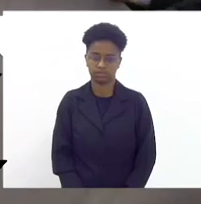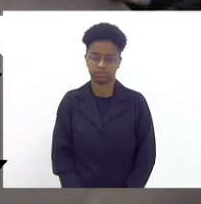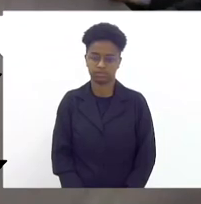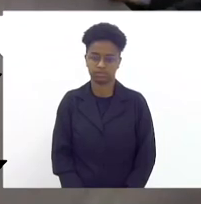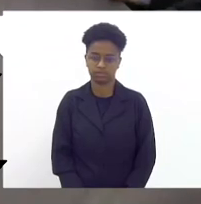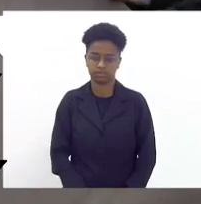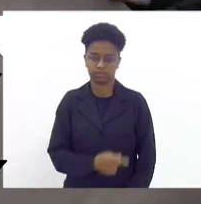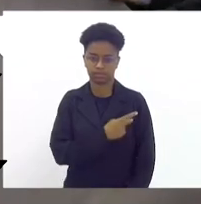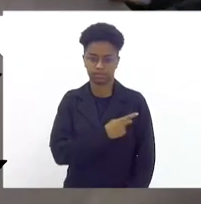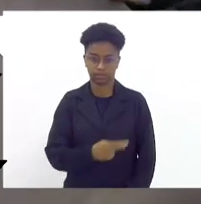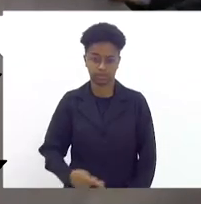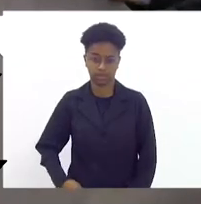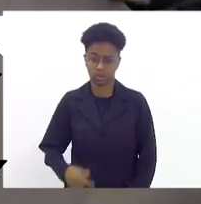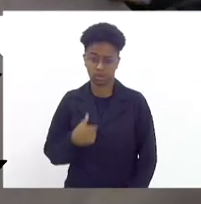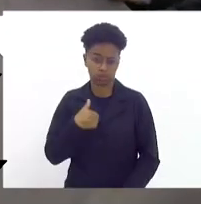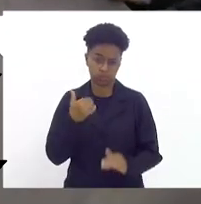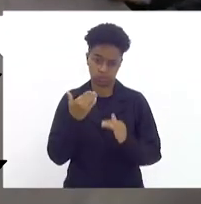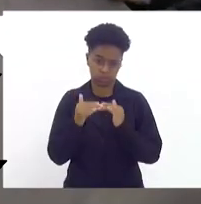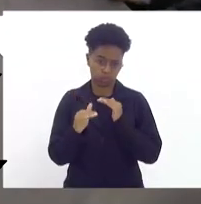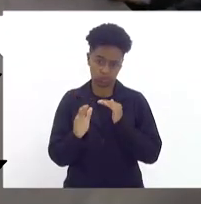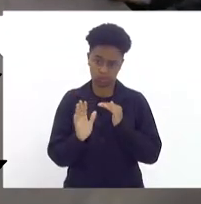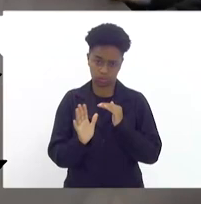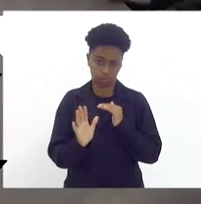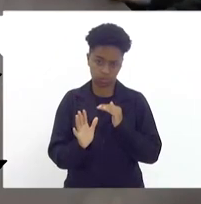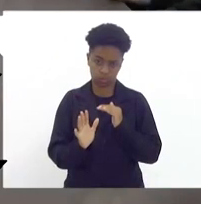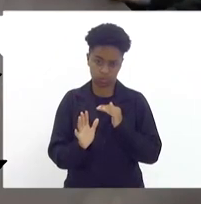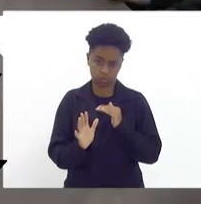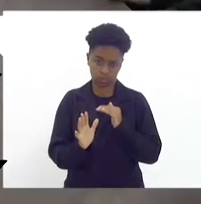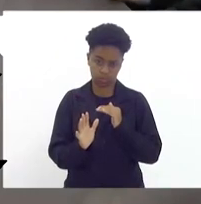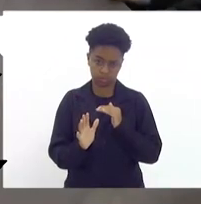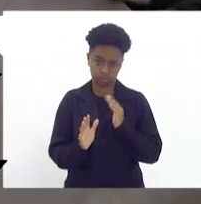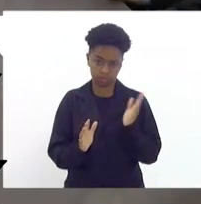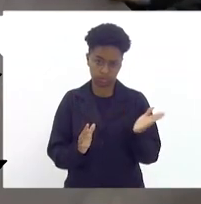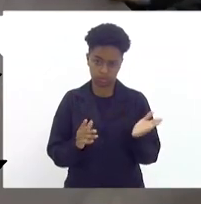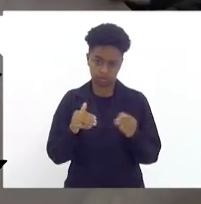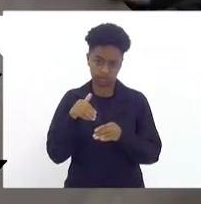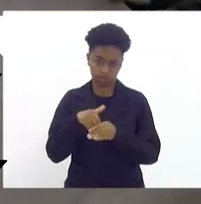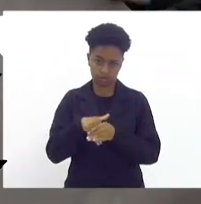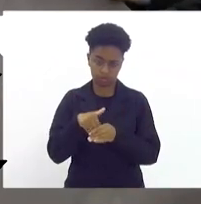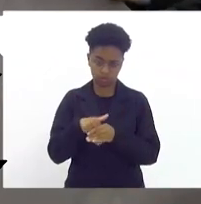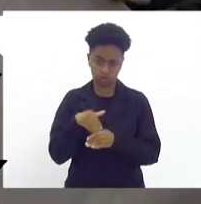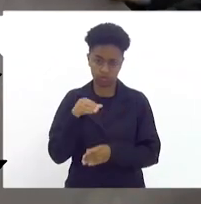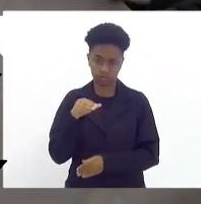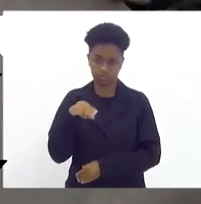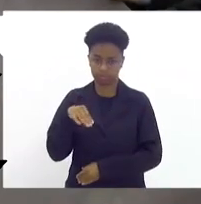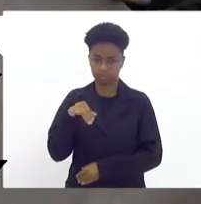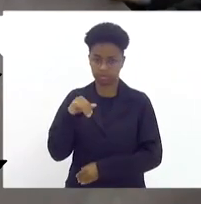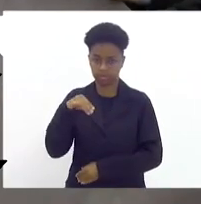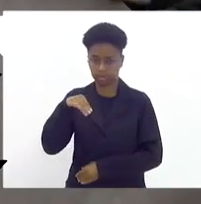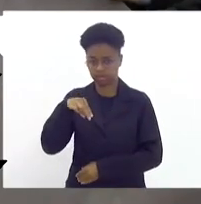Senhor presidente, eu não vou concordar com o voto do deputado Carlos Mink.